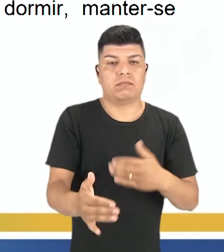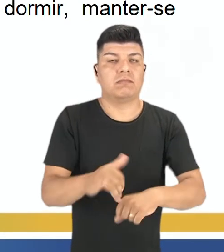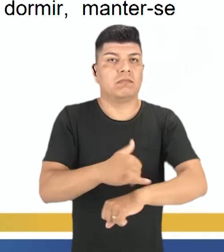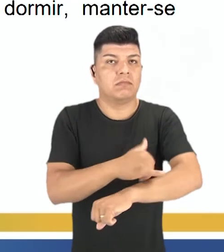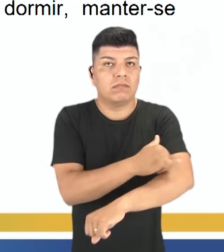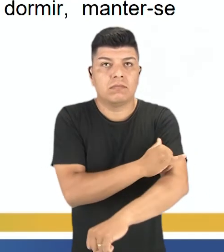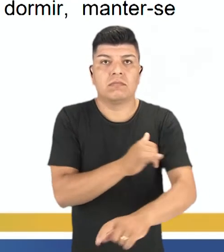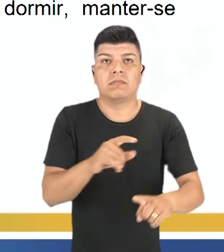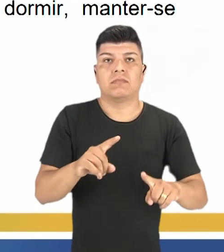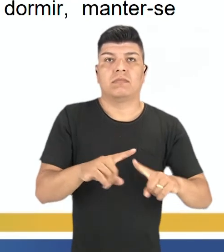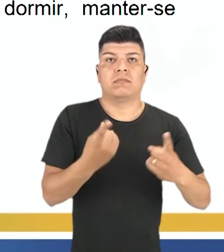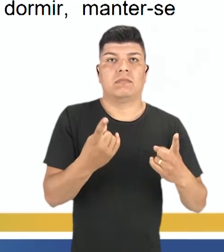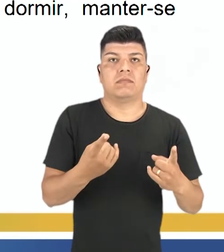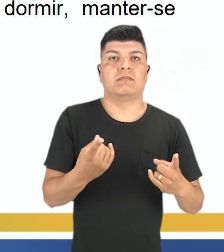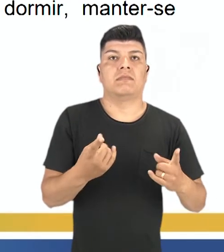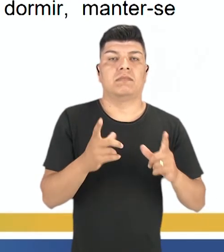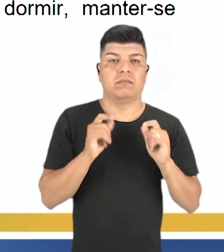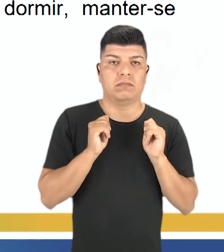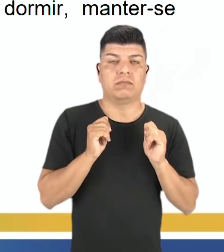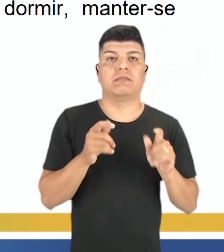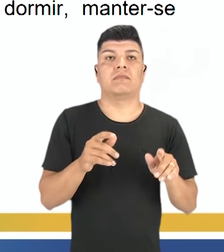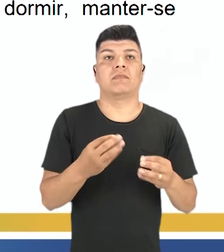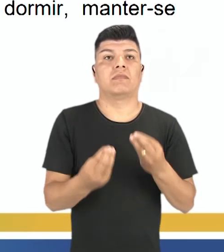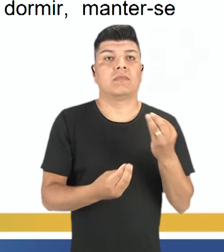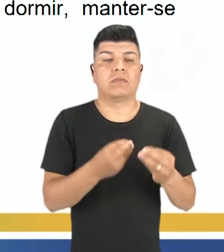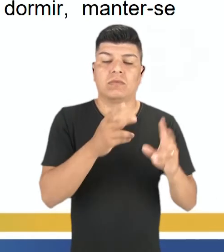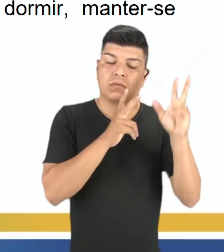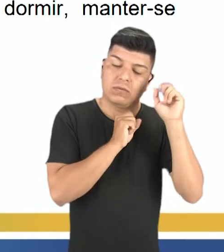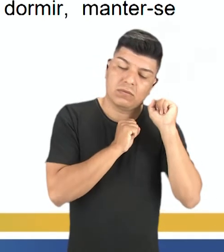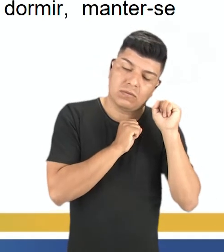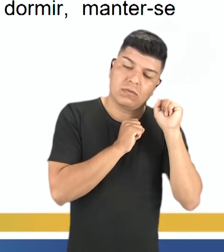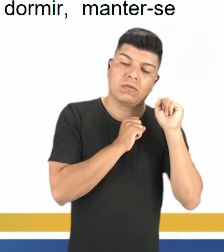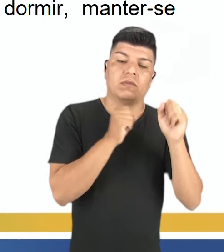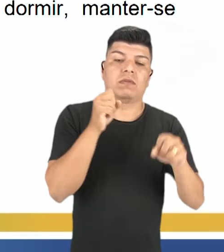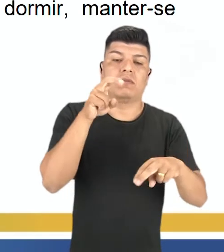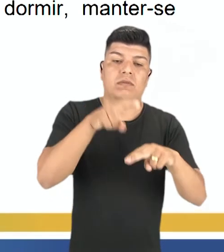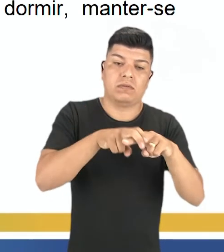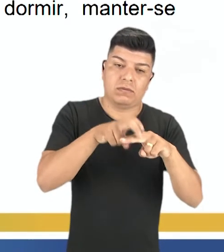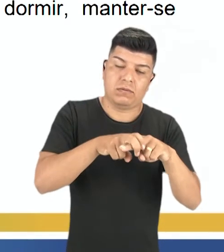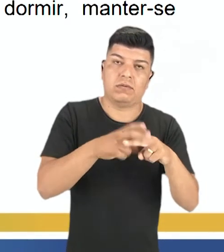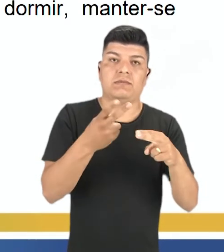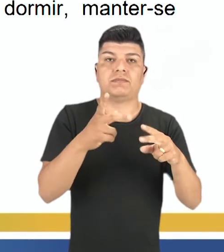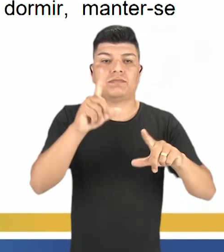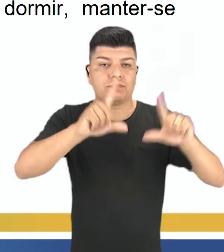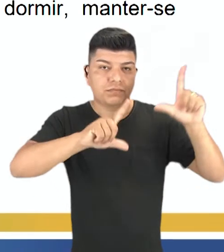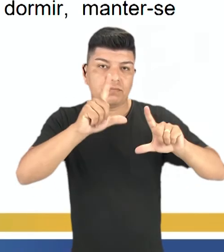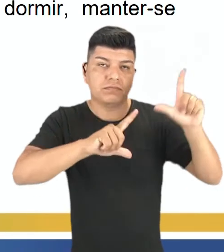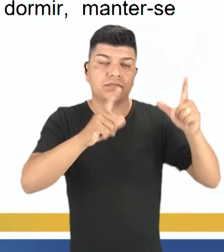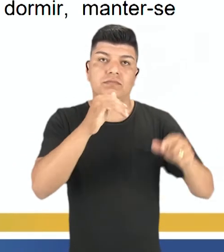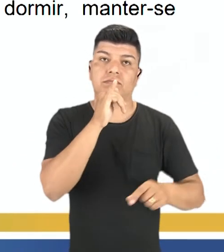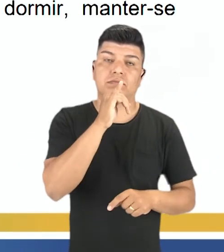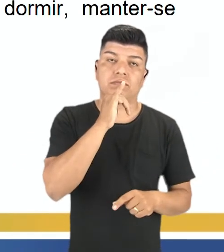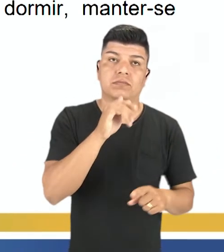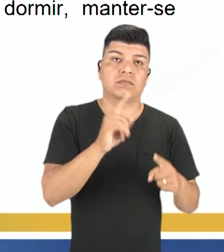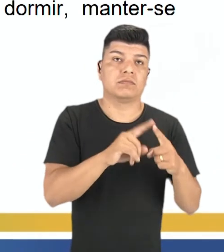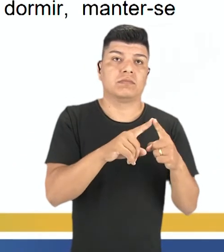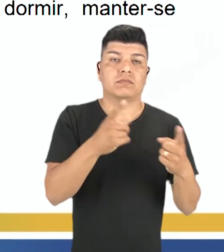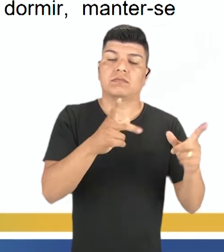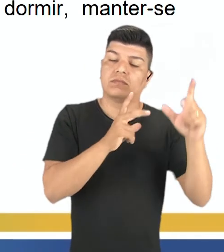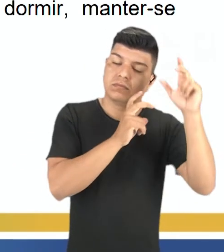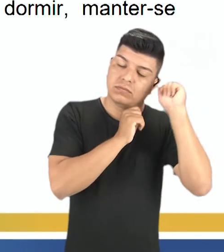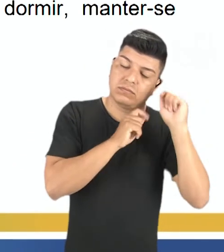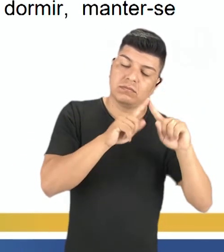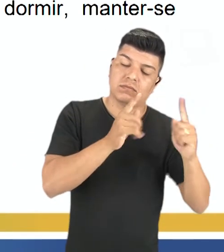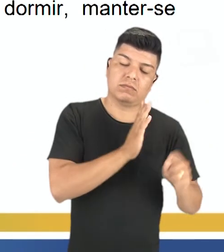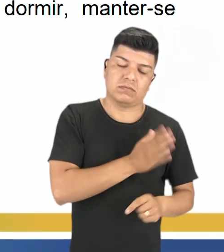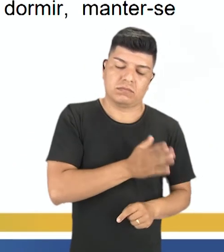substancialmente acima do nível de repouso, tais como dormir, manter-se sentado à frente da televisão, por exemplo. Então, porque você está dormindo,